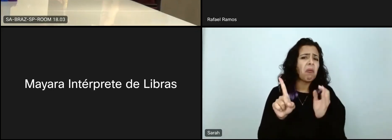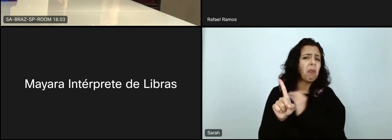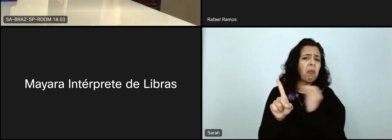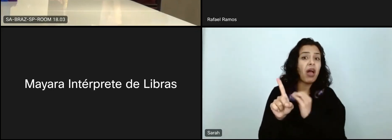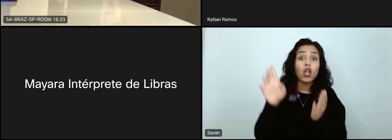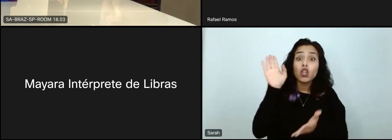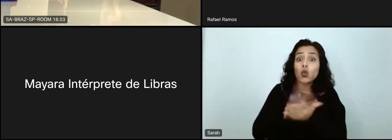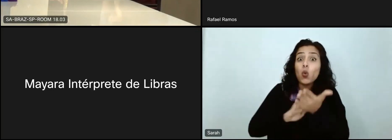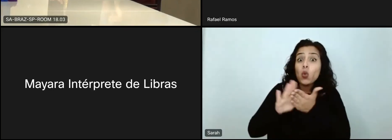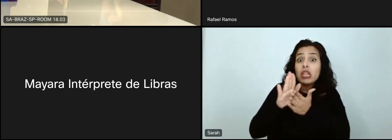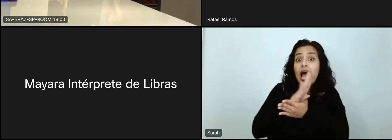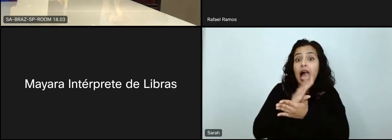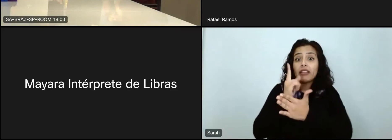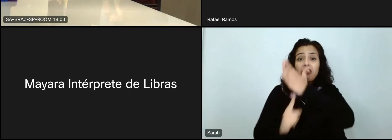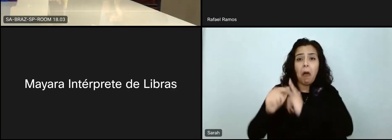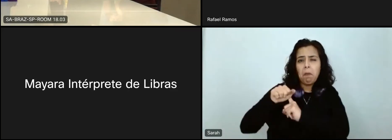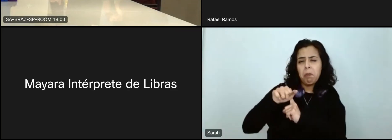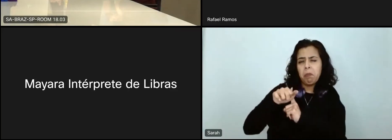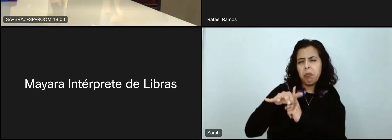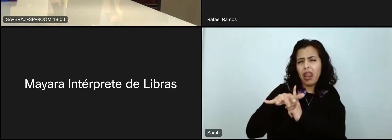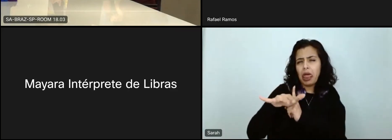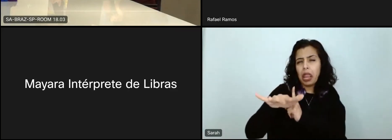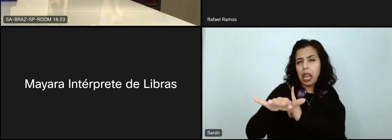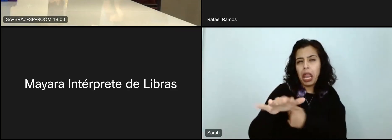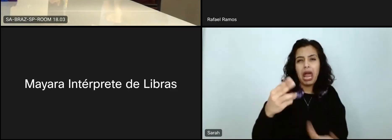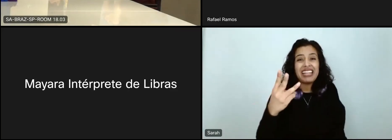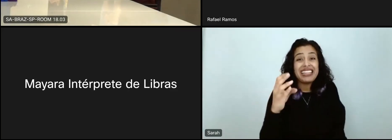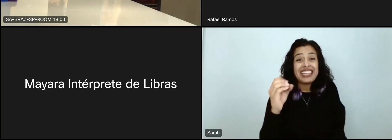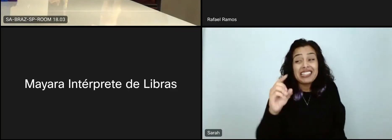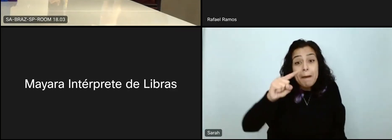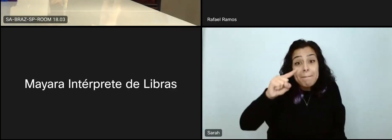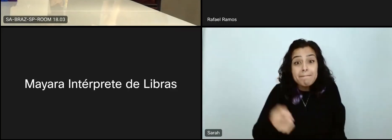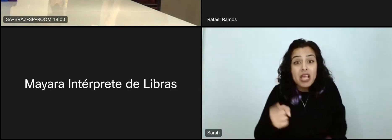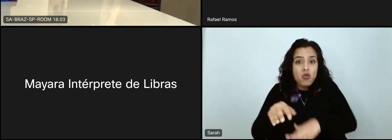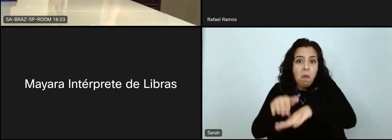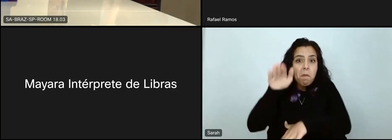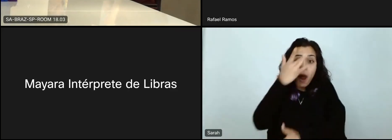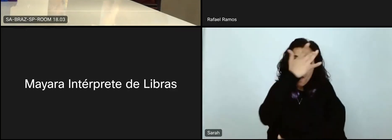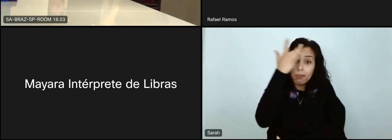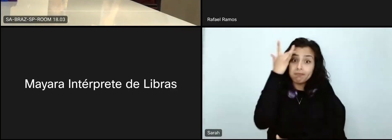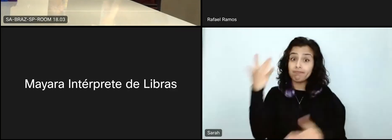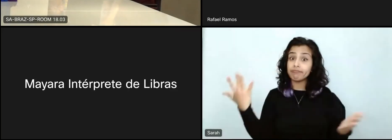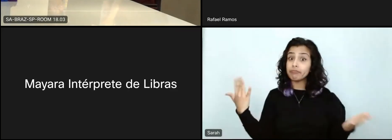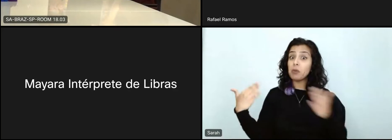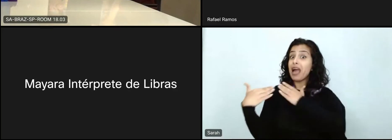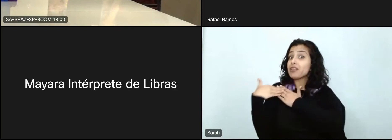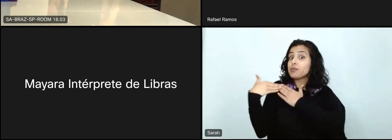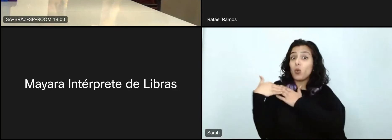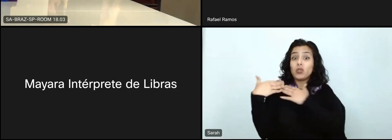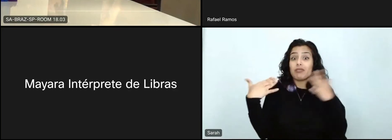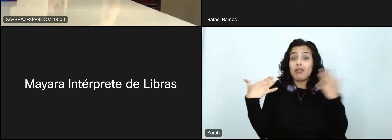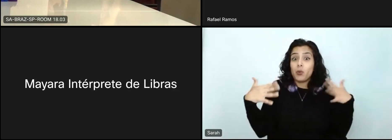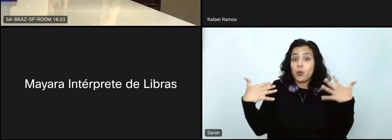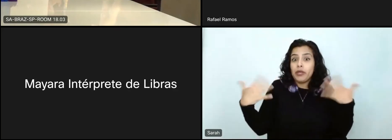pessoas. Então, é muito louco essa responsabilidade, né? E aí, aqui trazendo de novo para o corporativo, né?